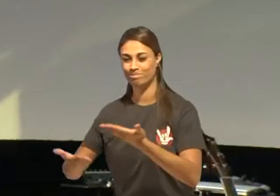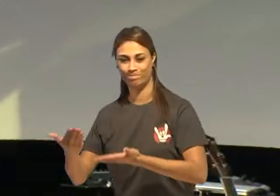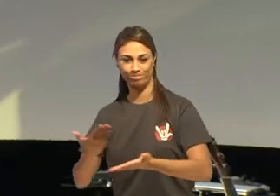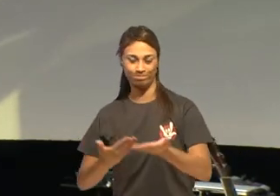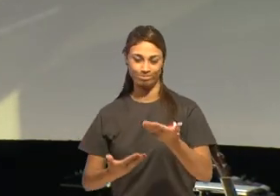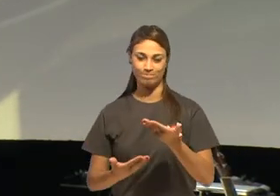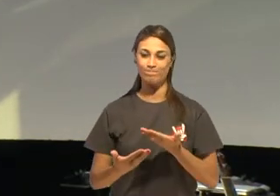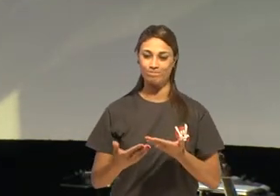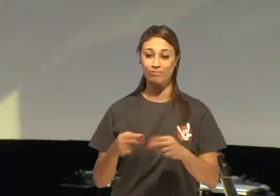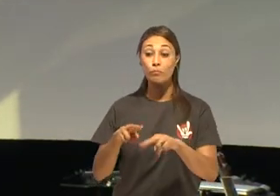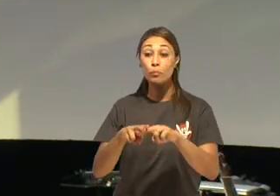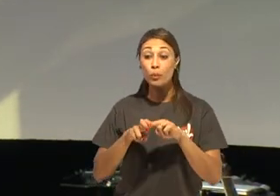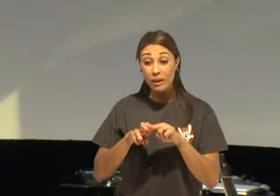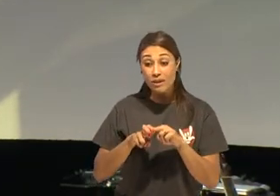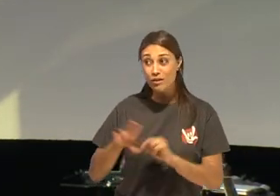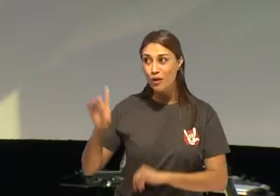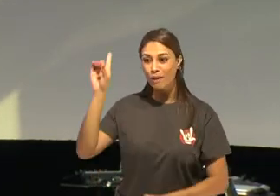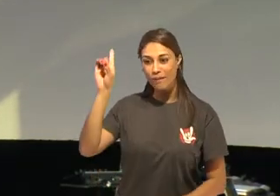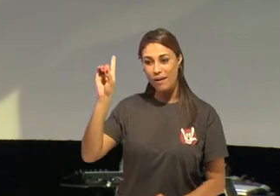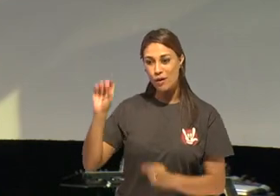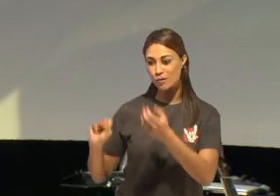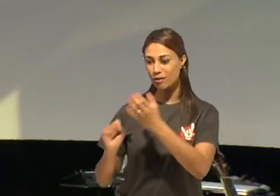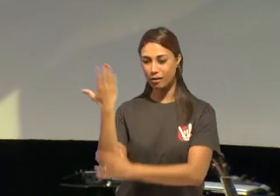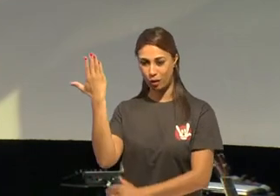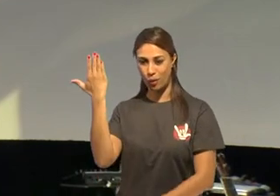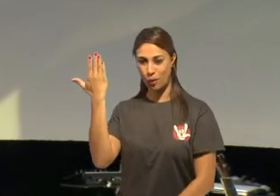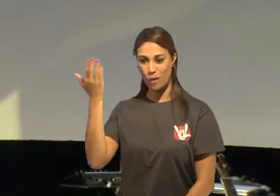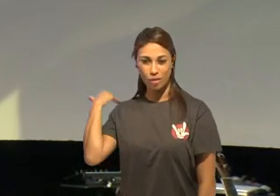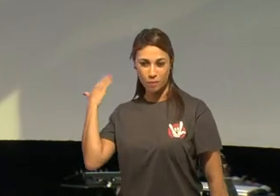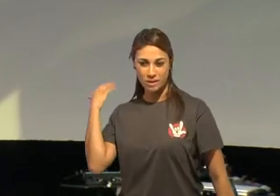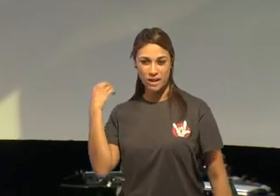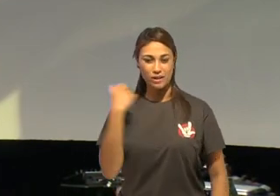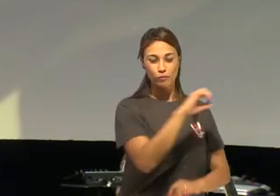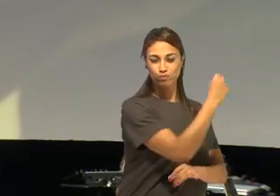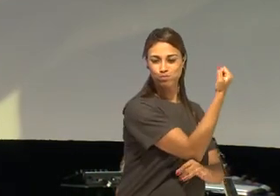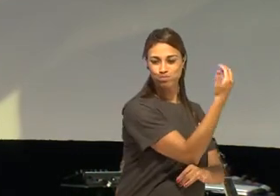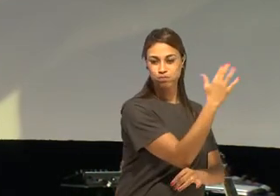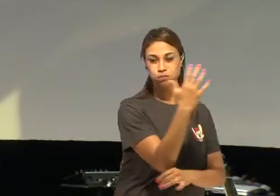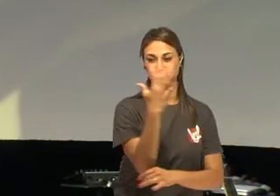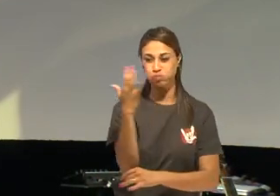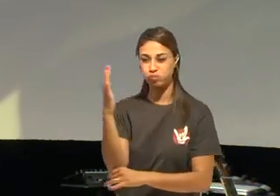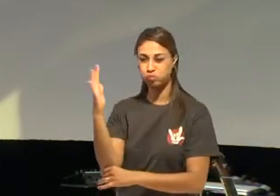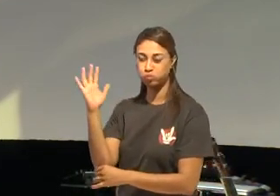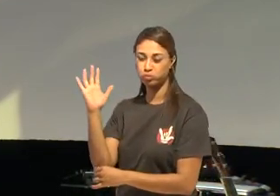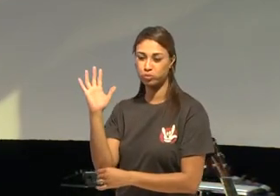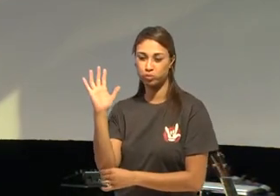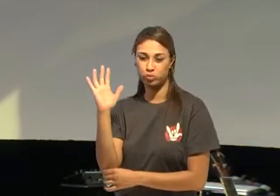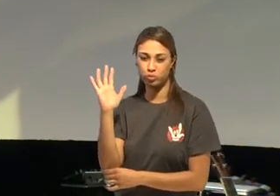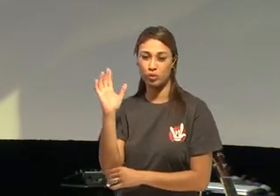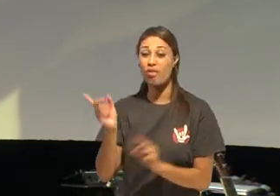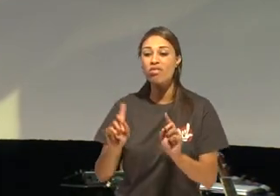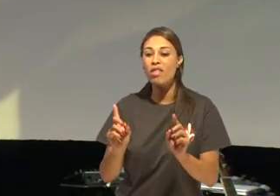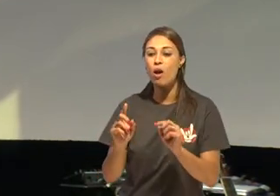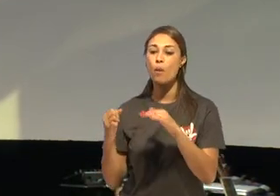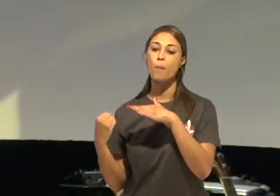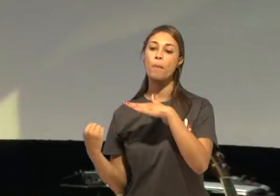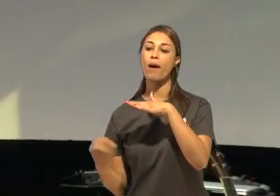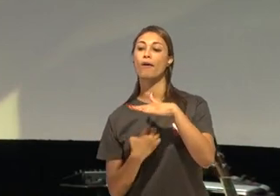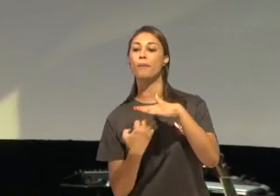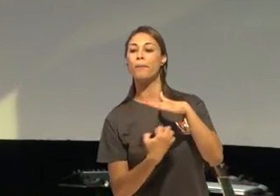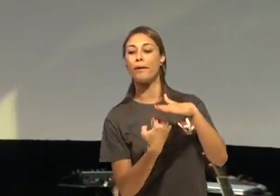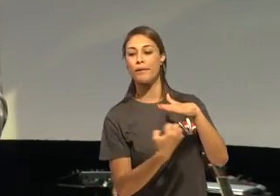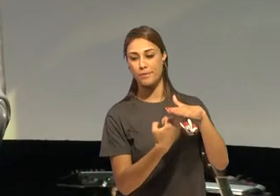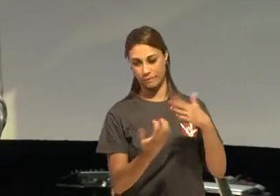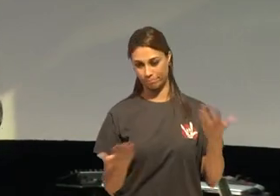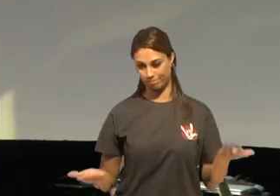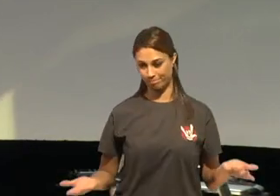por isso que Deus Pai, Deus Filho e Deus Espírito Santo se reuniram e falaram: façamos o